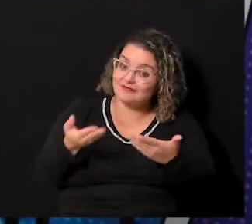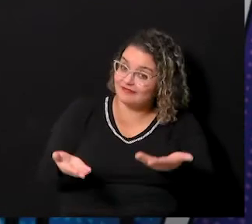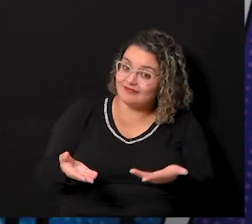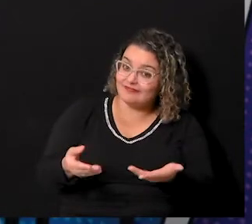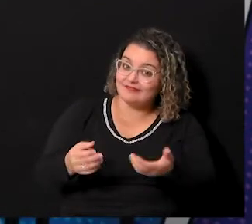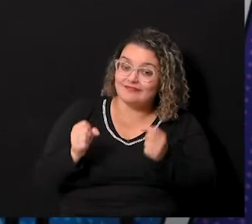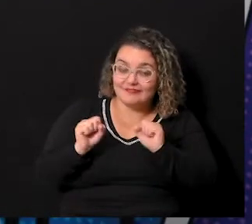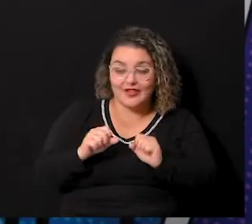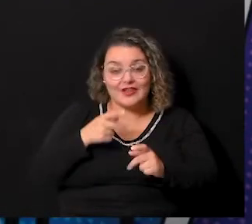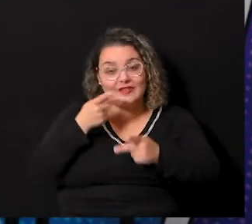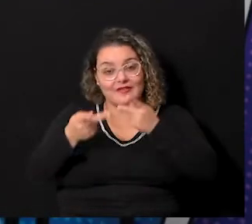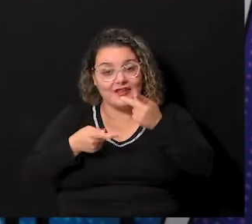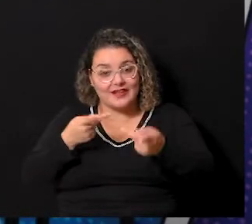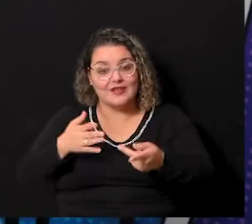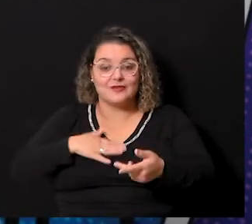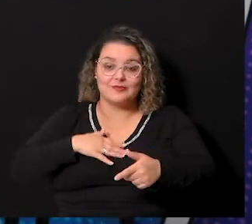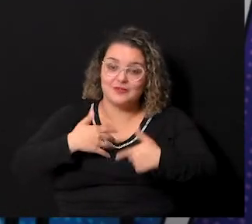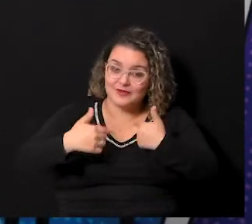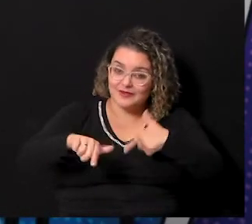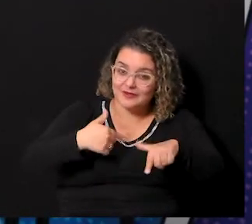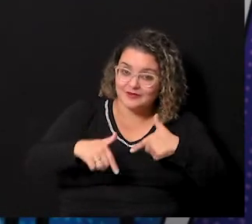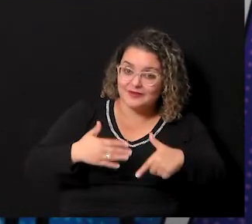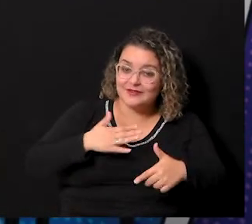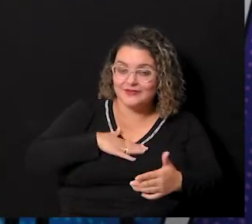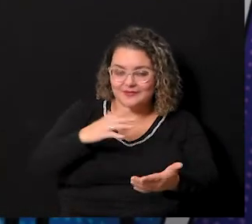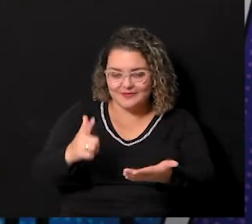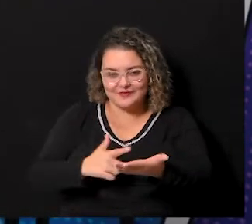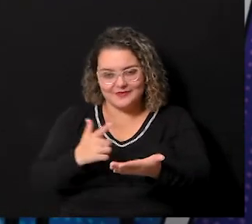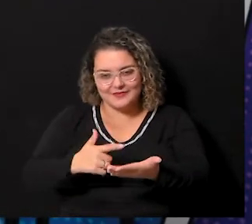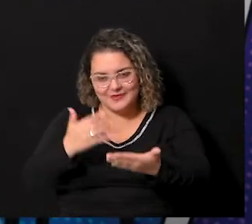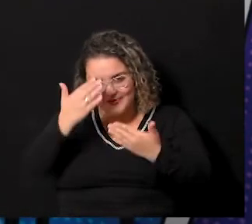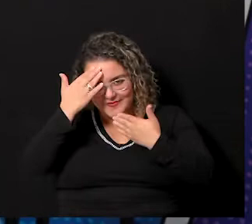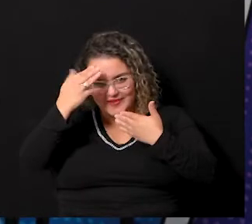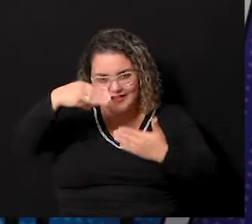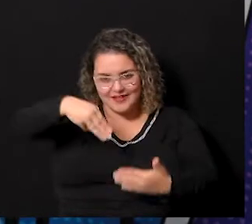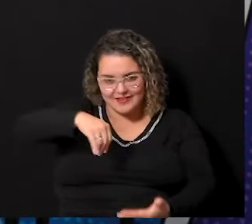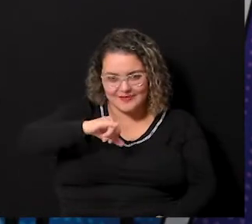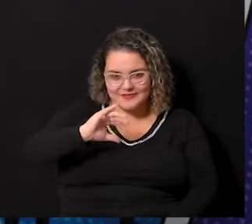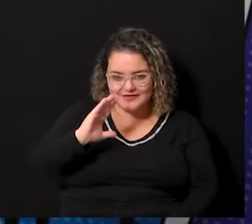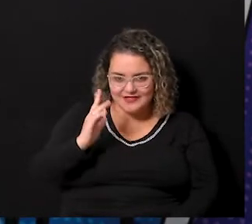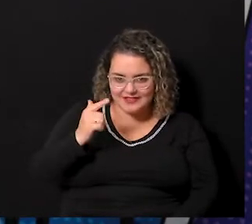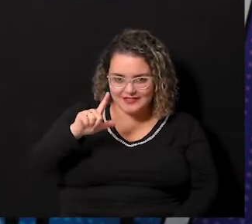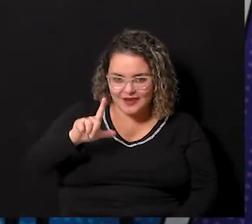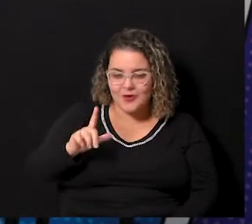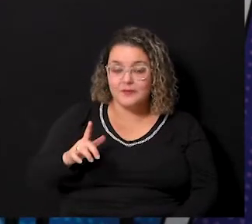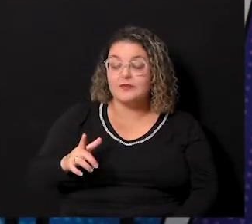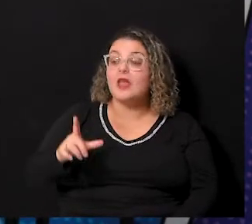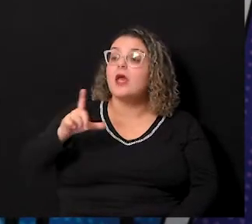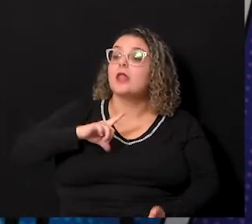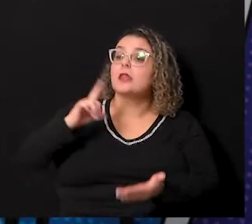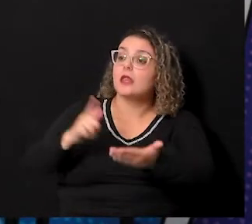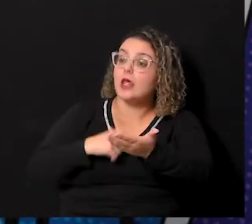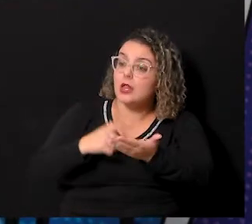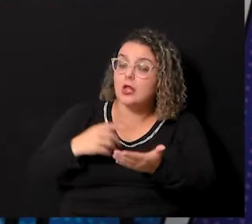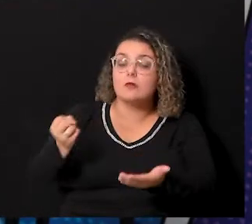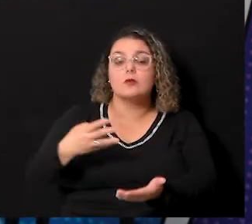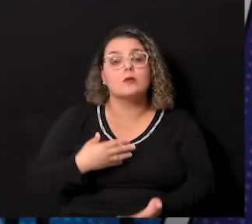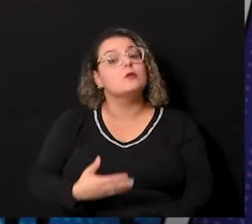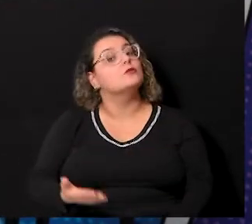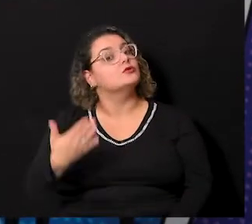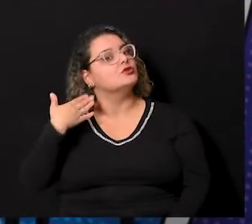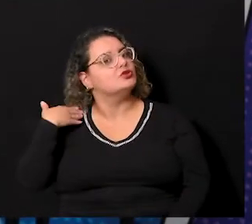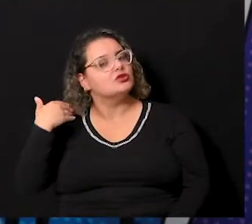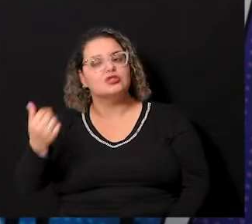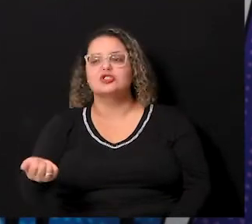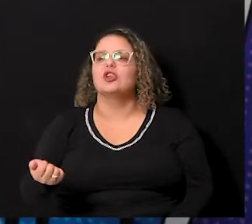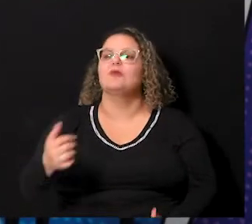essa oportunidade de eu poder falar do meu trabalho e dos meus livros. Muito obrigada, Michel. Tendo obra nova,